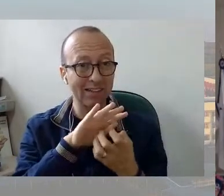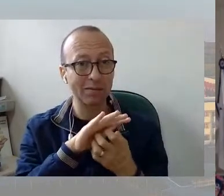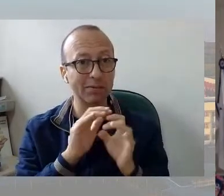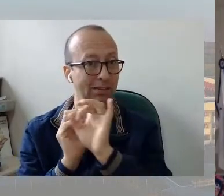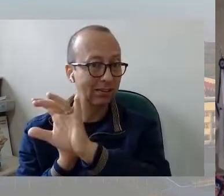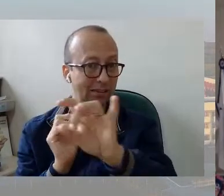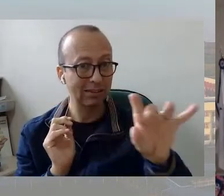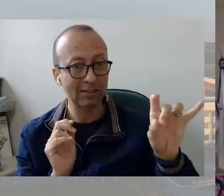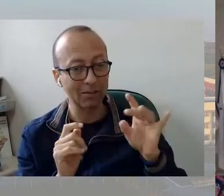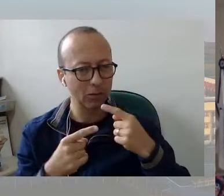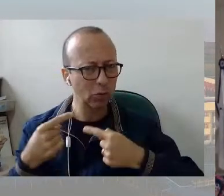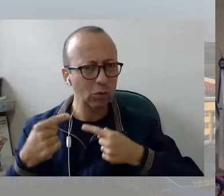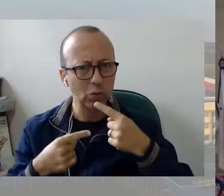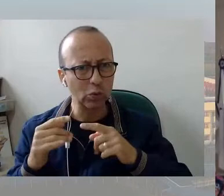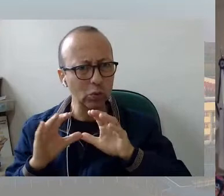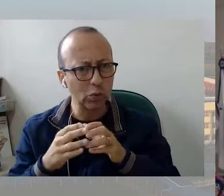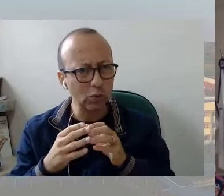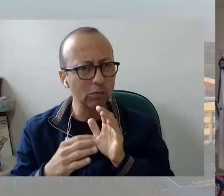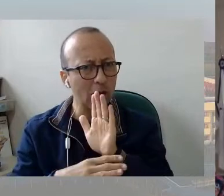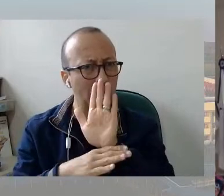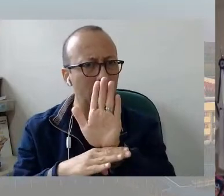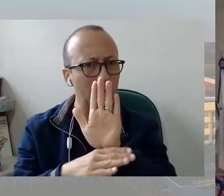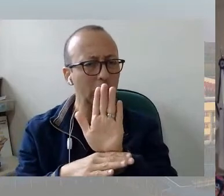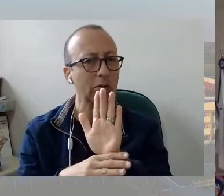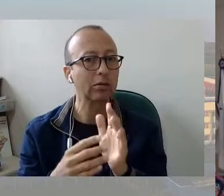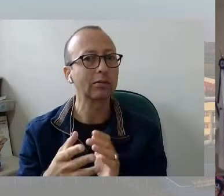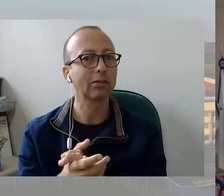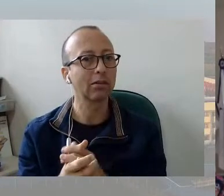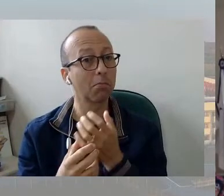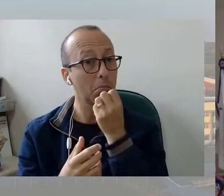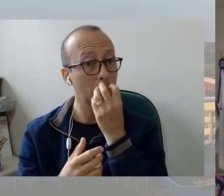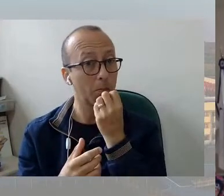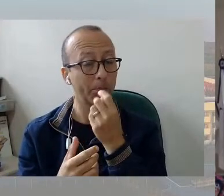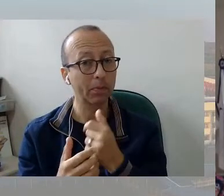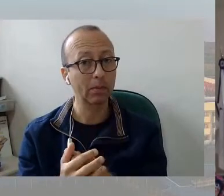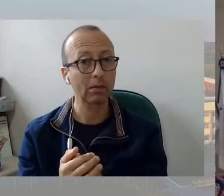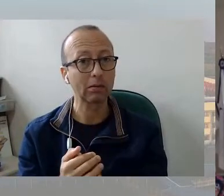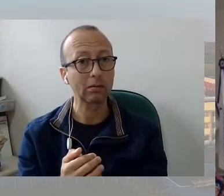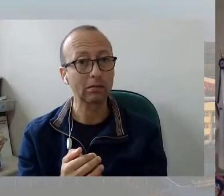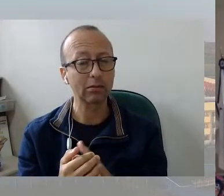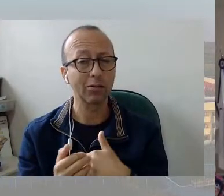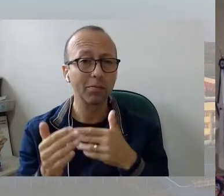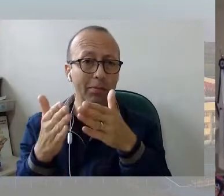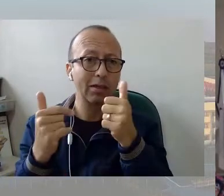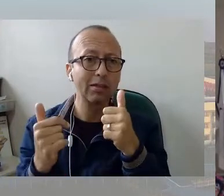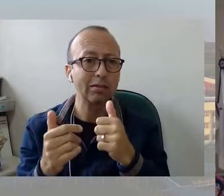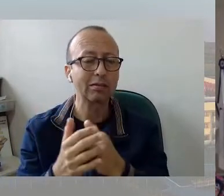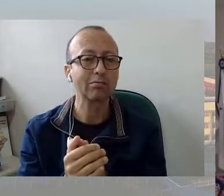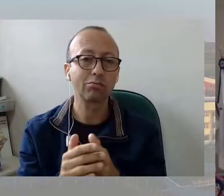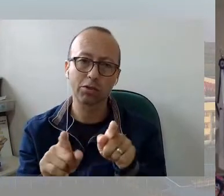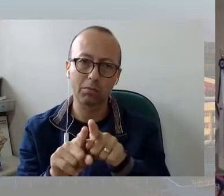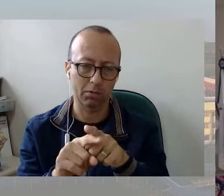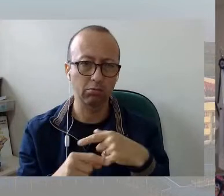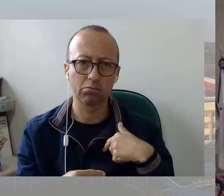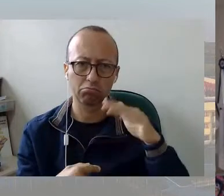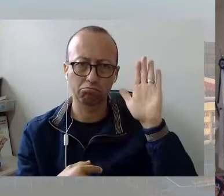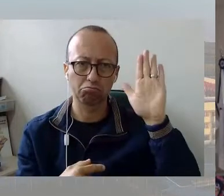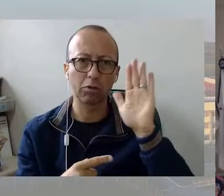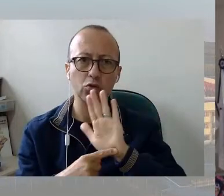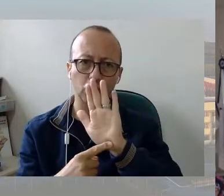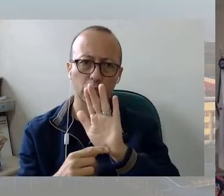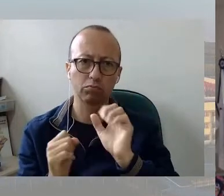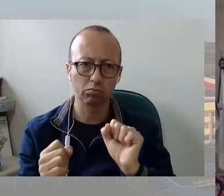ser considerada. Eu peço aí para a comissão que estiver à frente desse, até quero me colocar à disposição no que eu